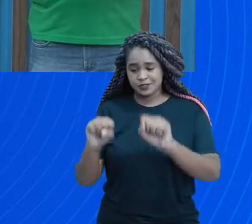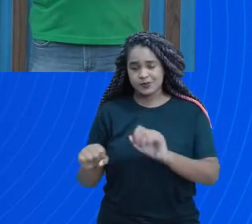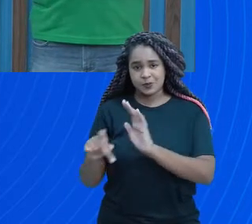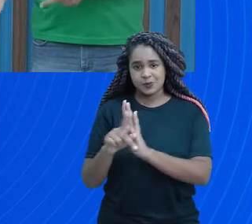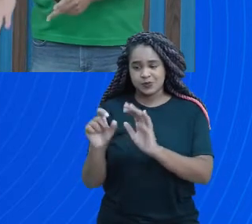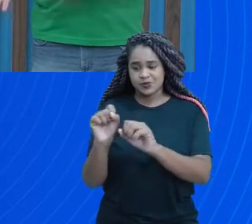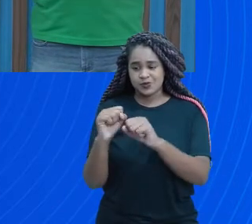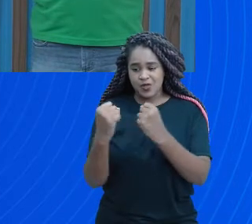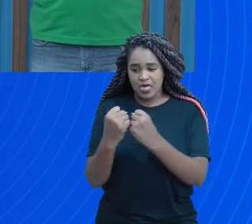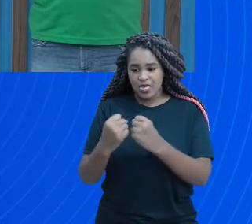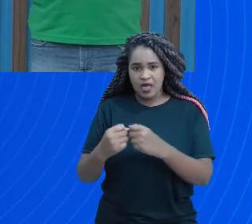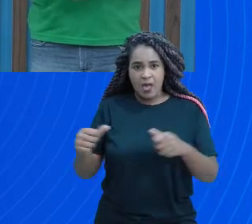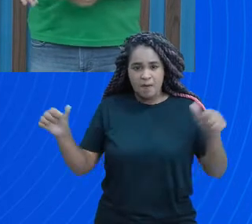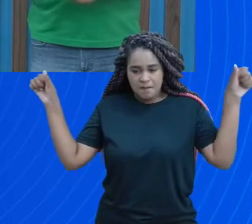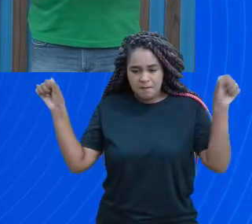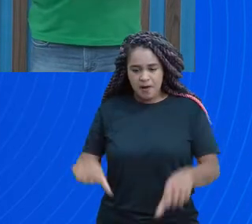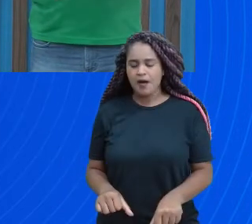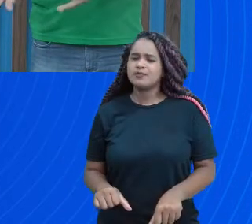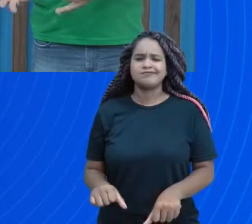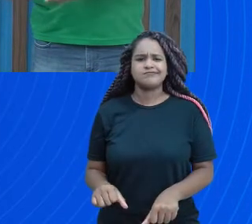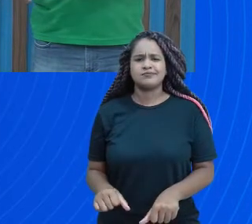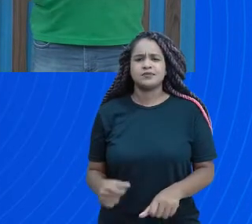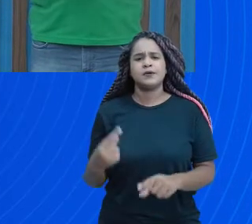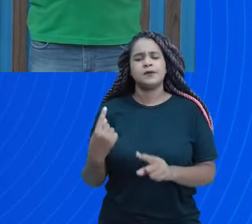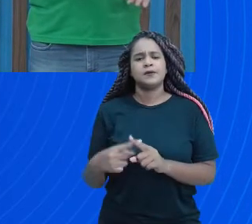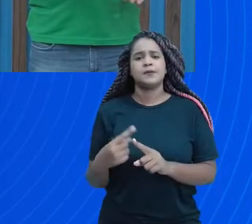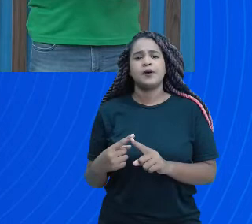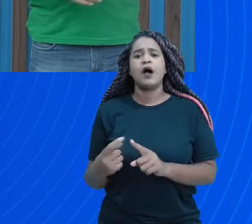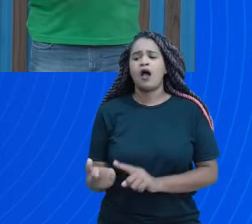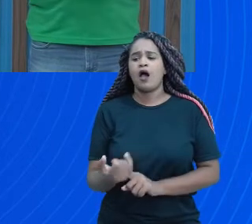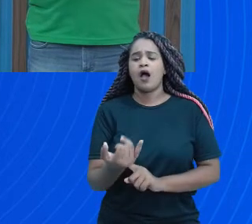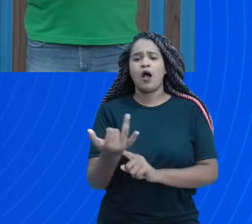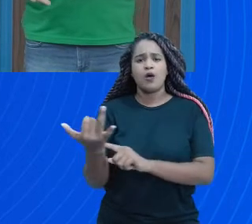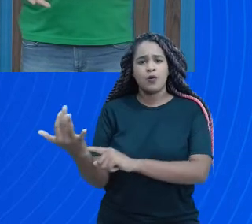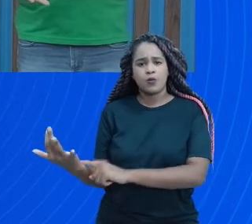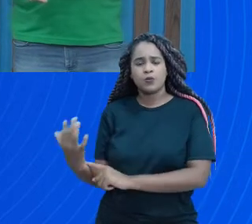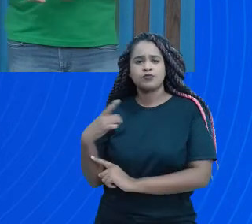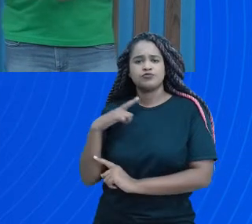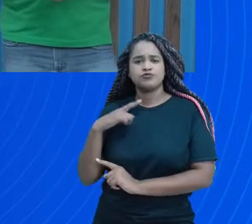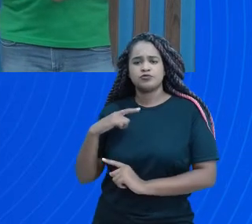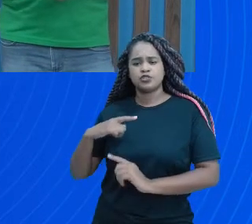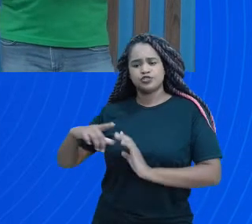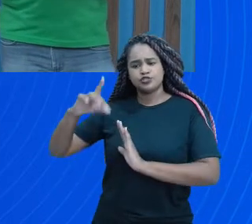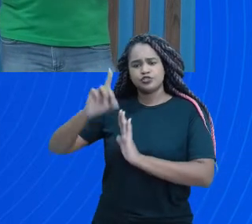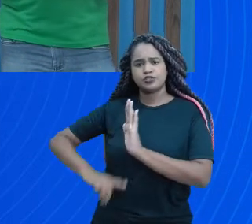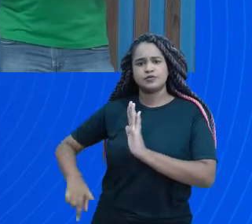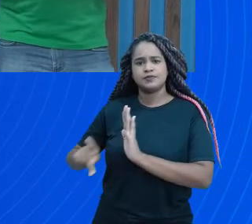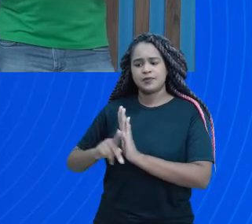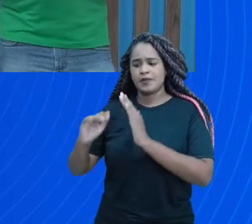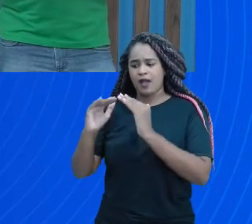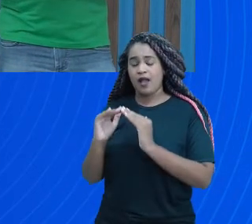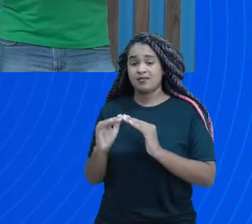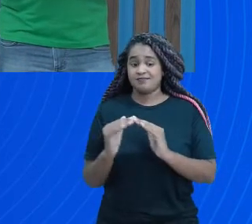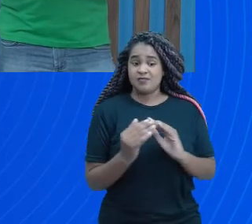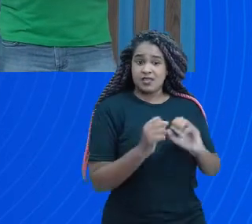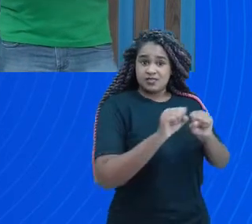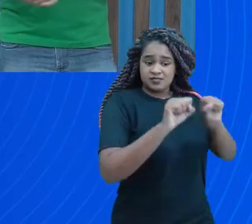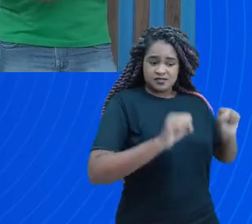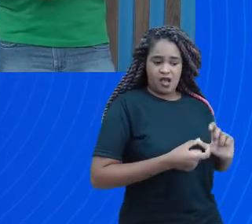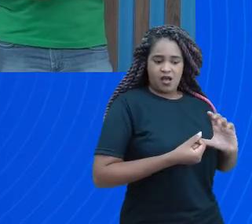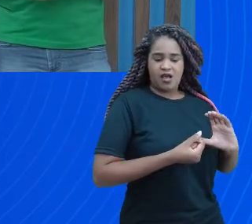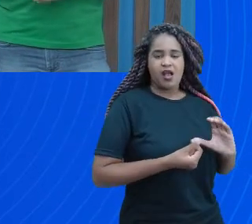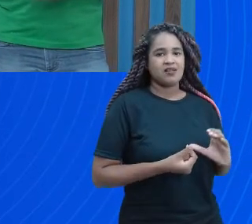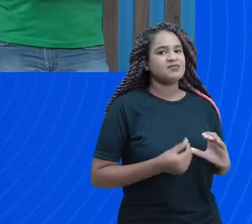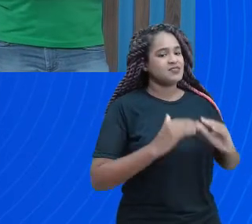as pessoas tinham acesso a coisas, como a própria moradia, que no mundo capitalista já era um pouco mais difícil. Mas, enfim, de qualquer modo, essa questão